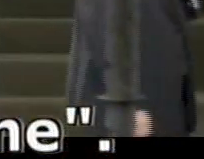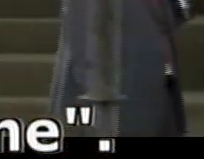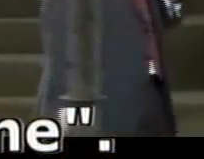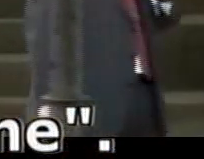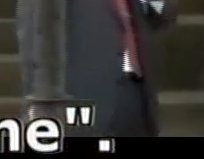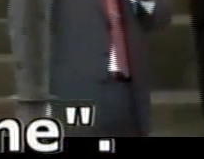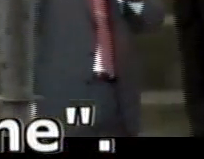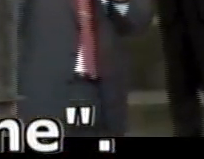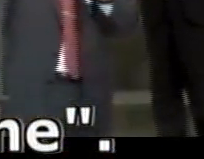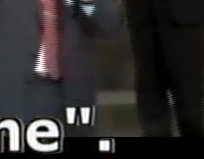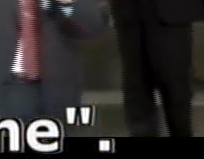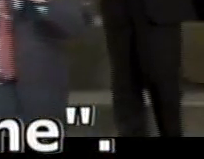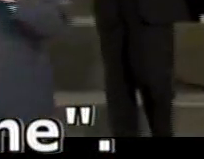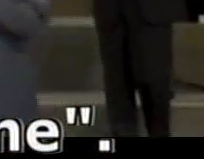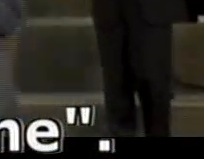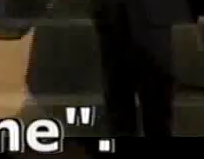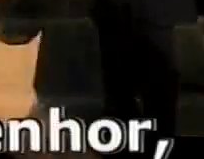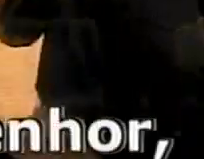Pai.